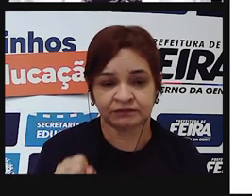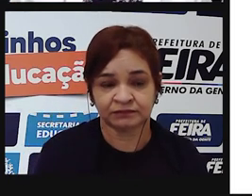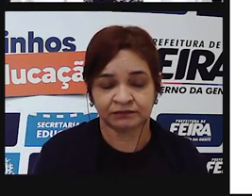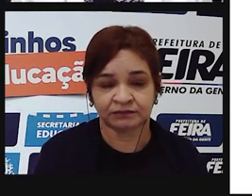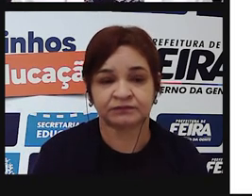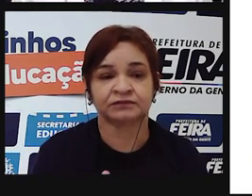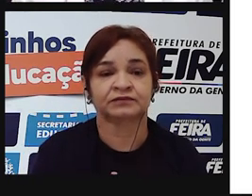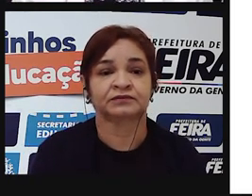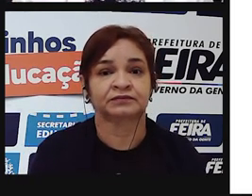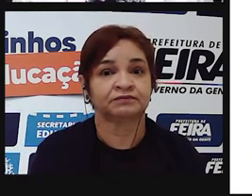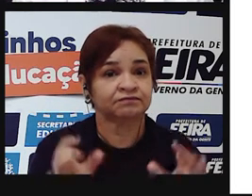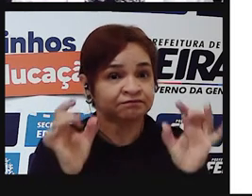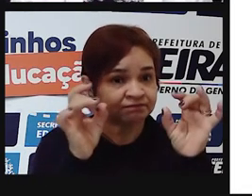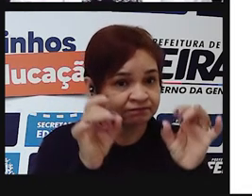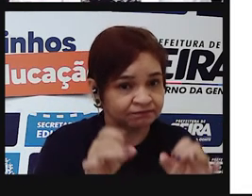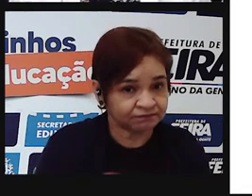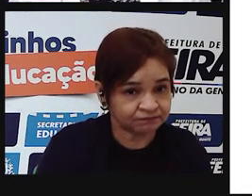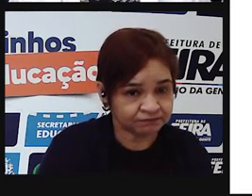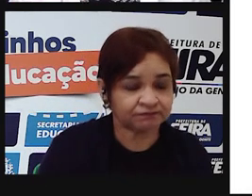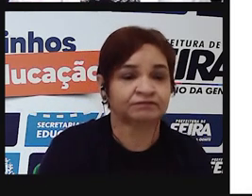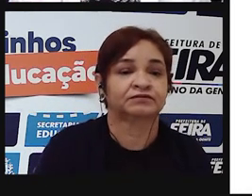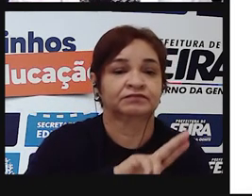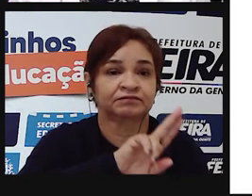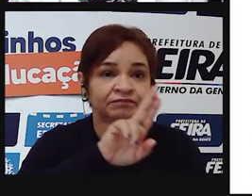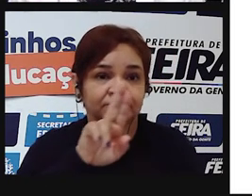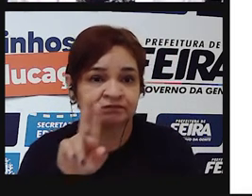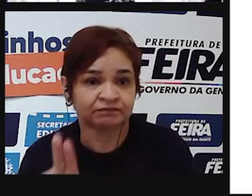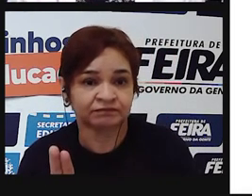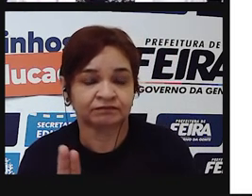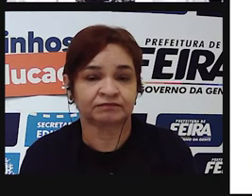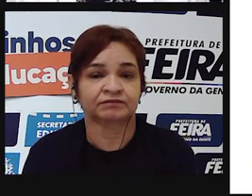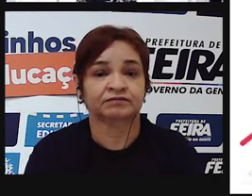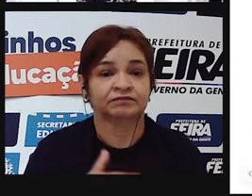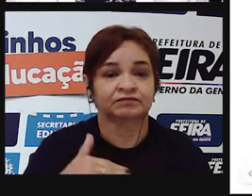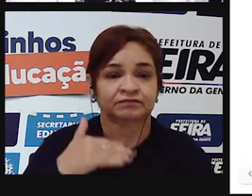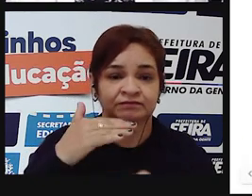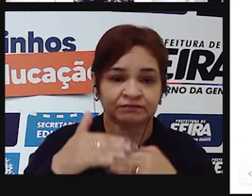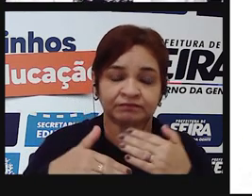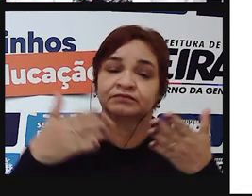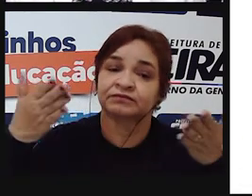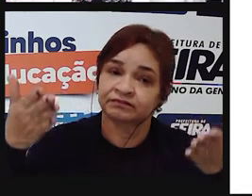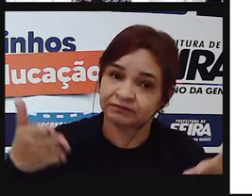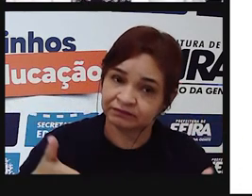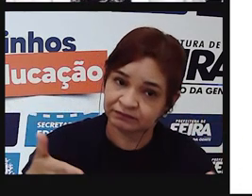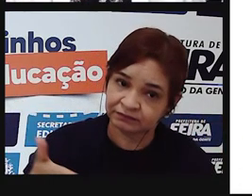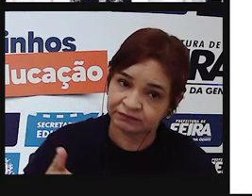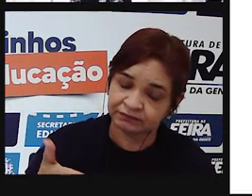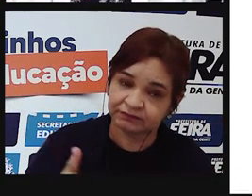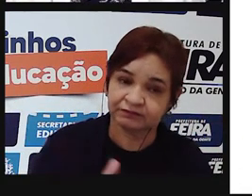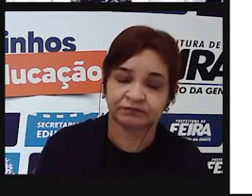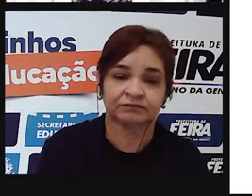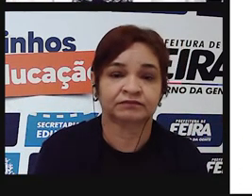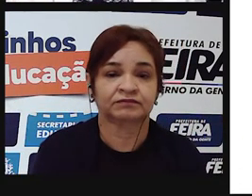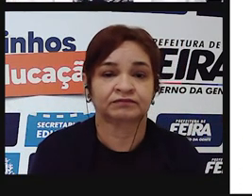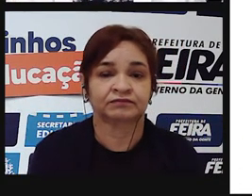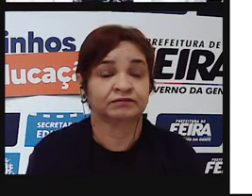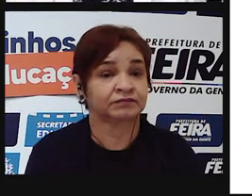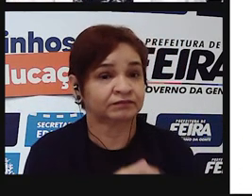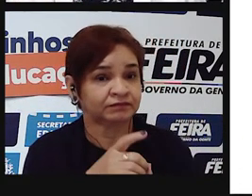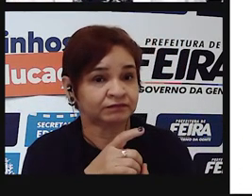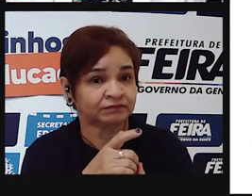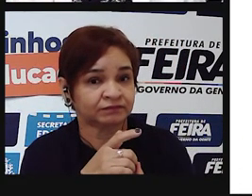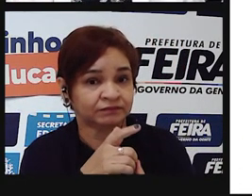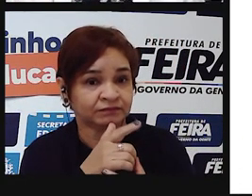sido batizada definitivamente com este nome, que prevalece até os dias atuais, encanada água que